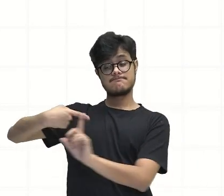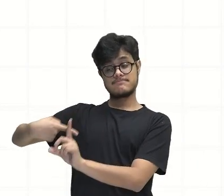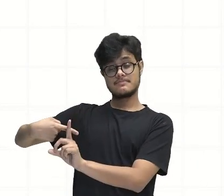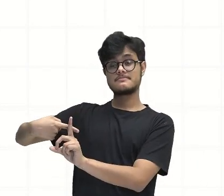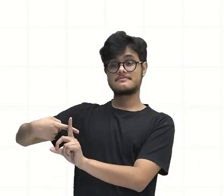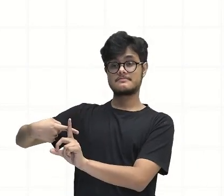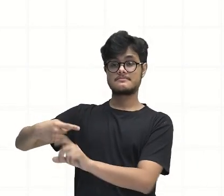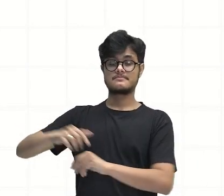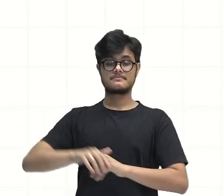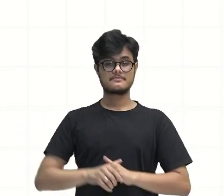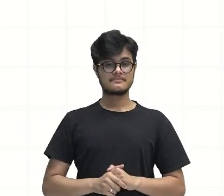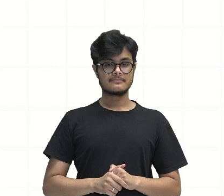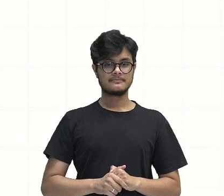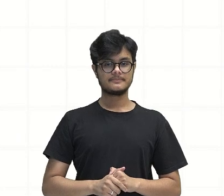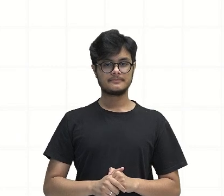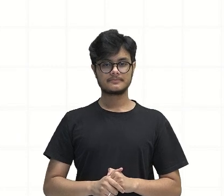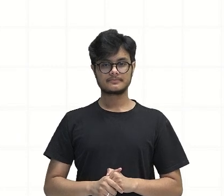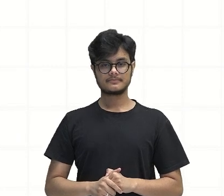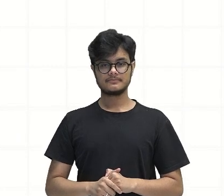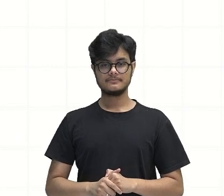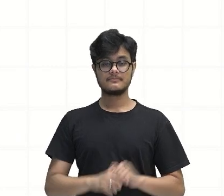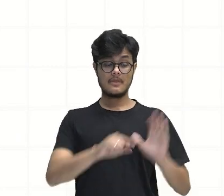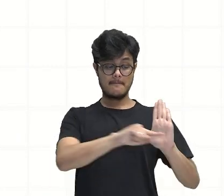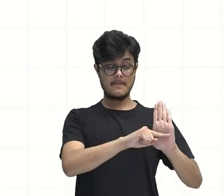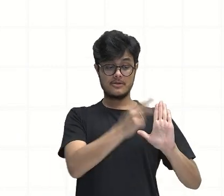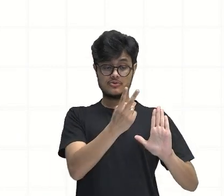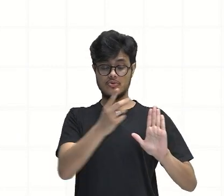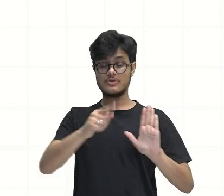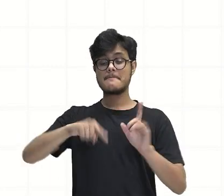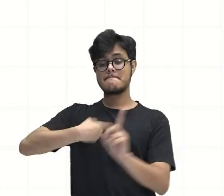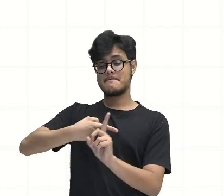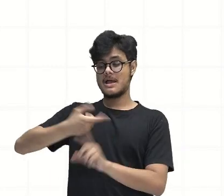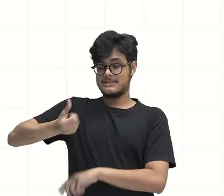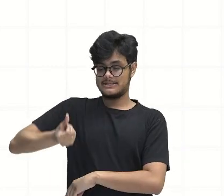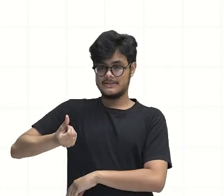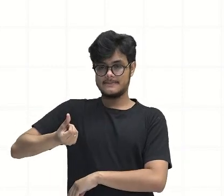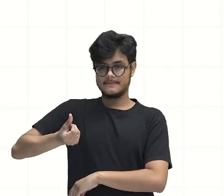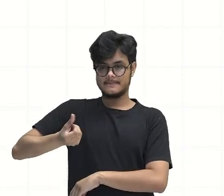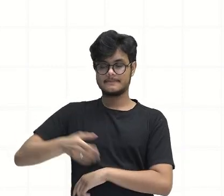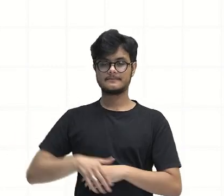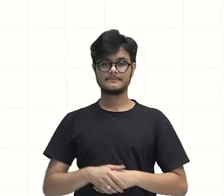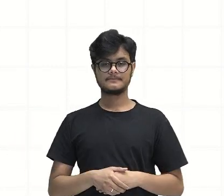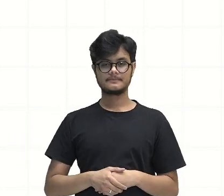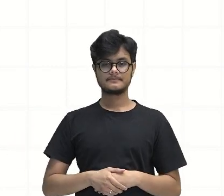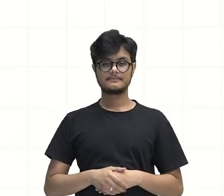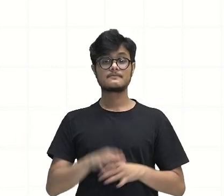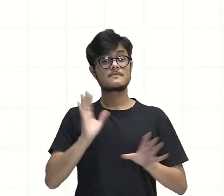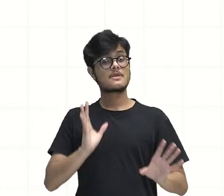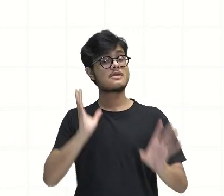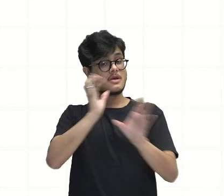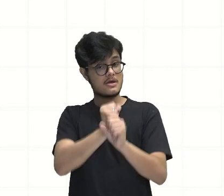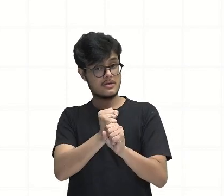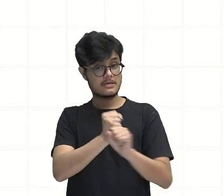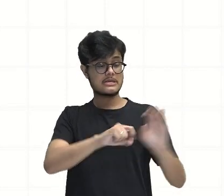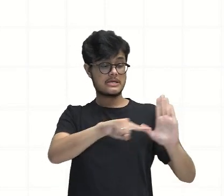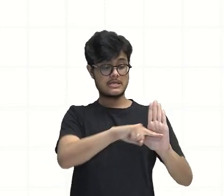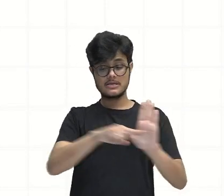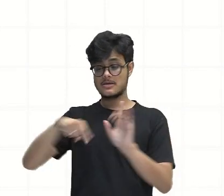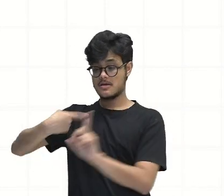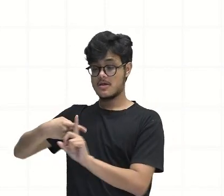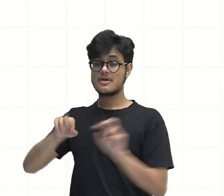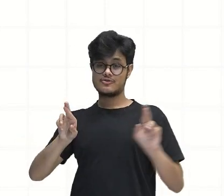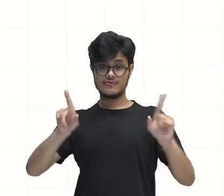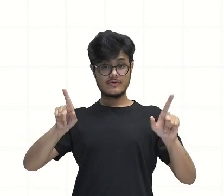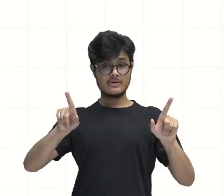consideração os sinais. Então, eu estou somando menos 2 com 6. Na soma, sinais diferentes, eu